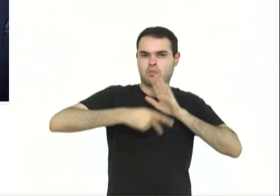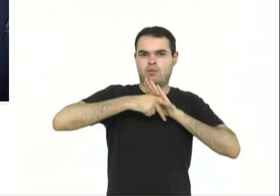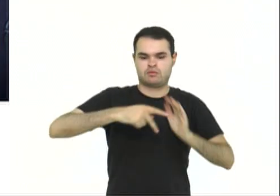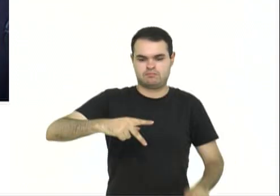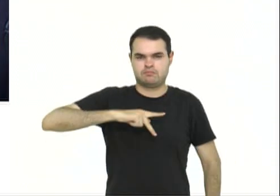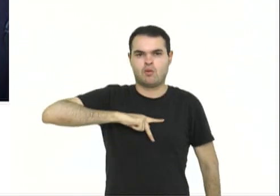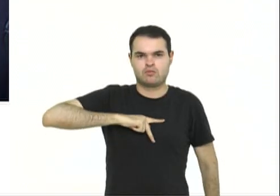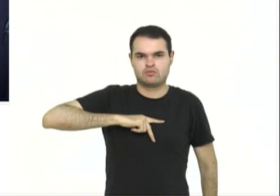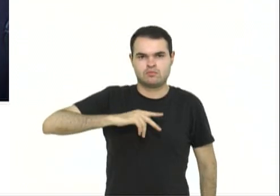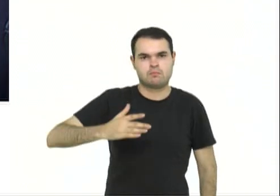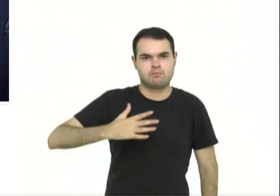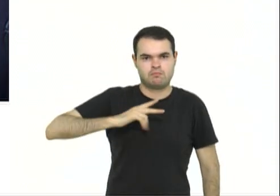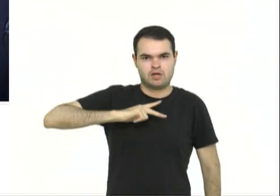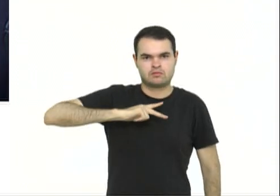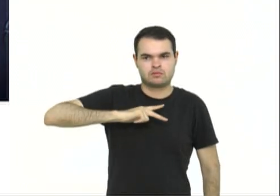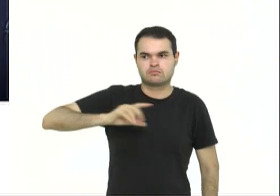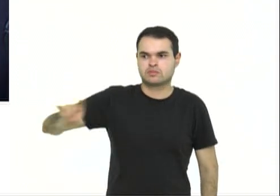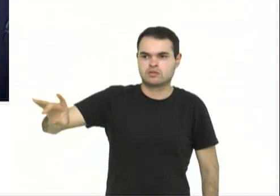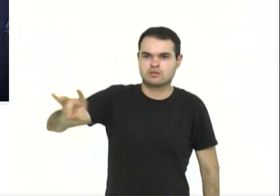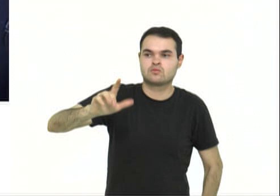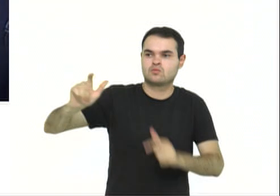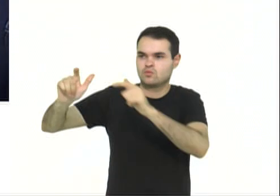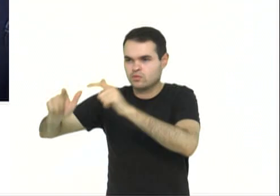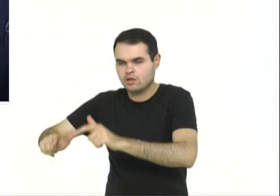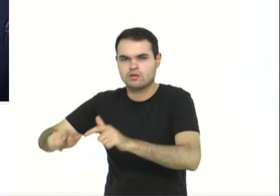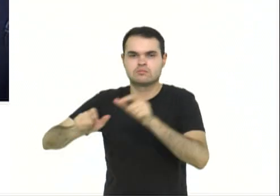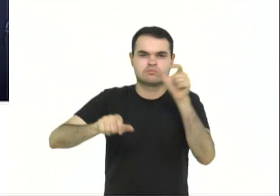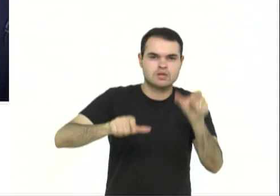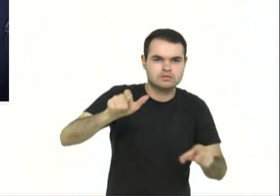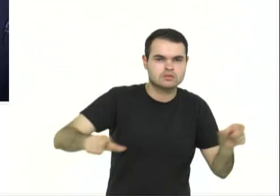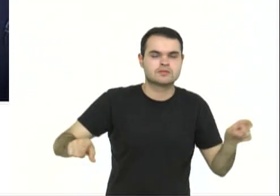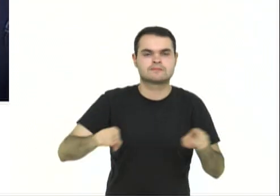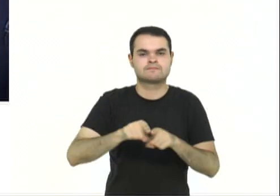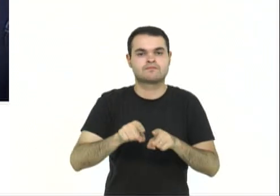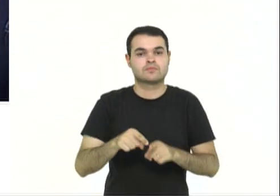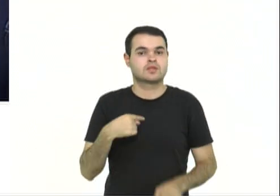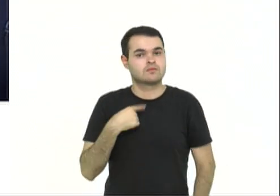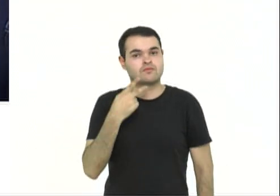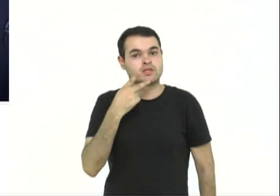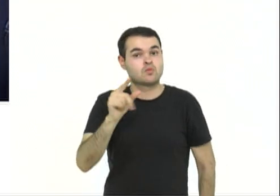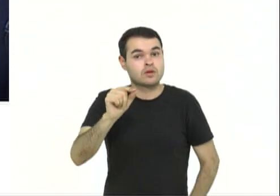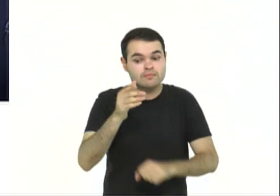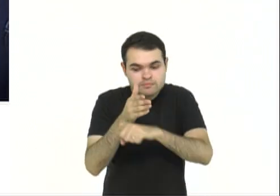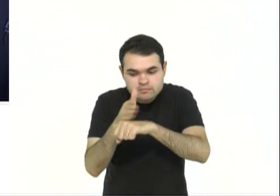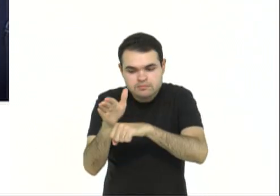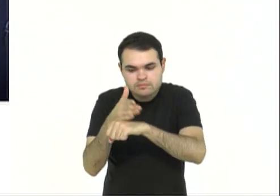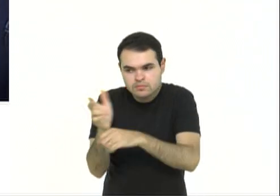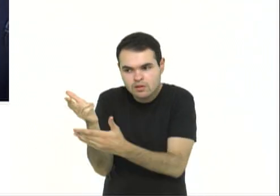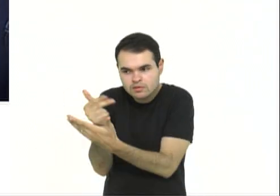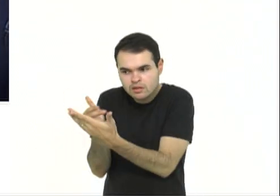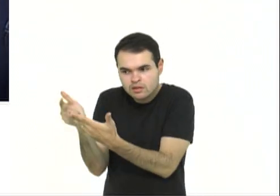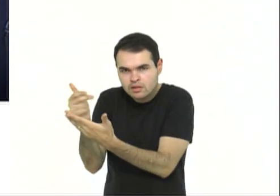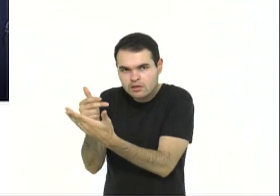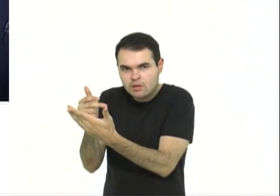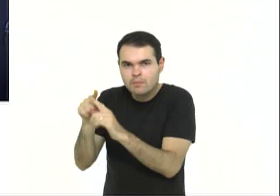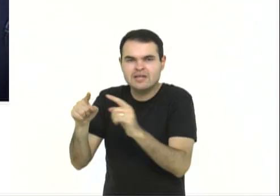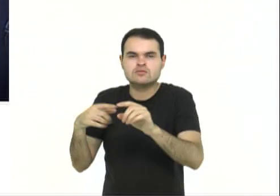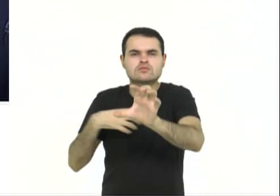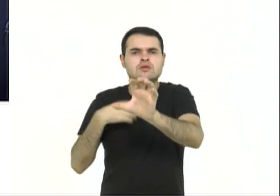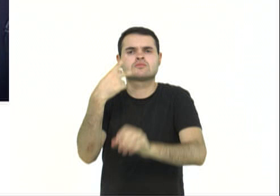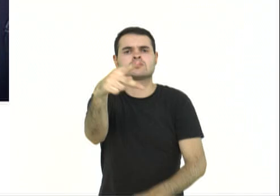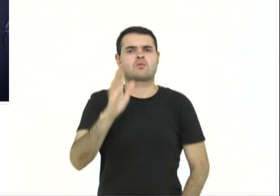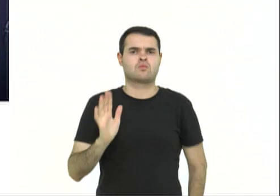próprio de representar personagens e lugares, eu diria que treinar o desenho, mas fazer do seu próprio